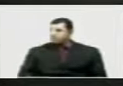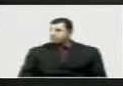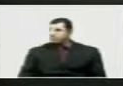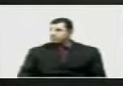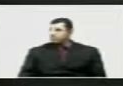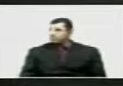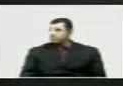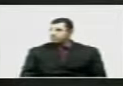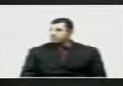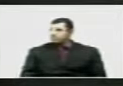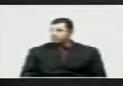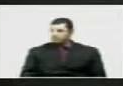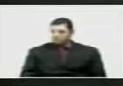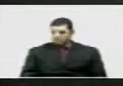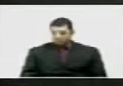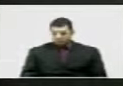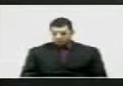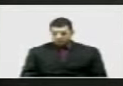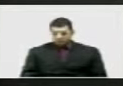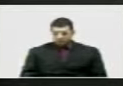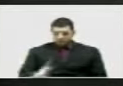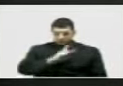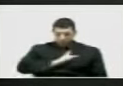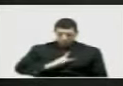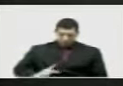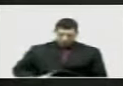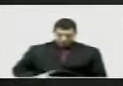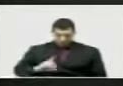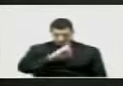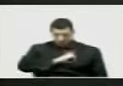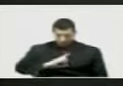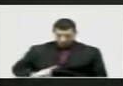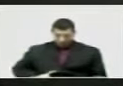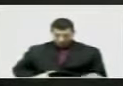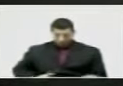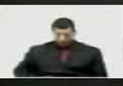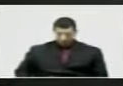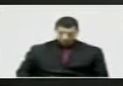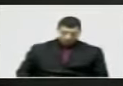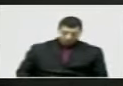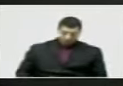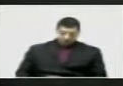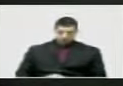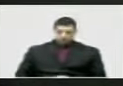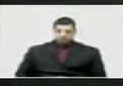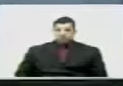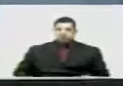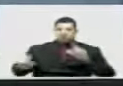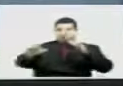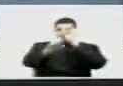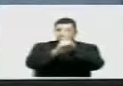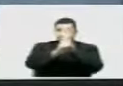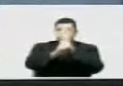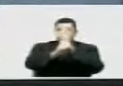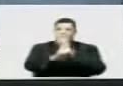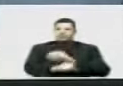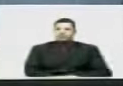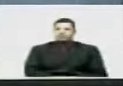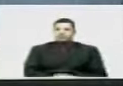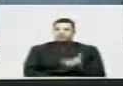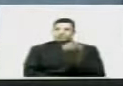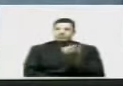Legislativo Estadual. Deputado Marcelo Ramos. Senhor presidente, senhores deputados, senhoras deputadas, telespectadores da Assembleia, da TV